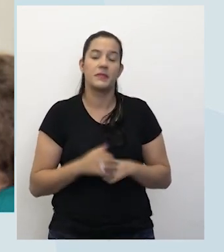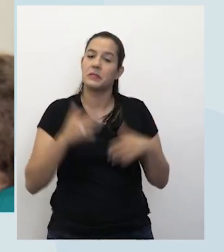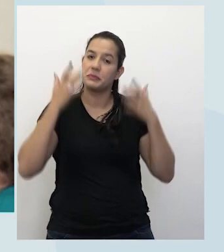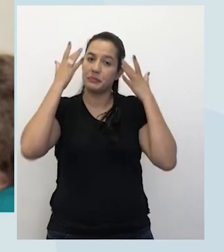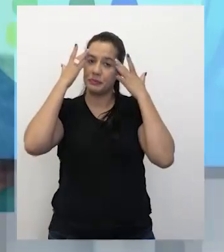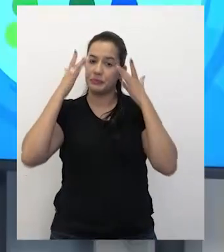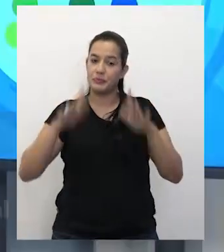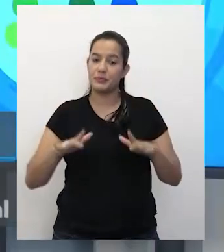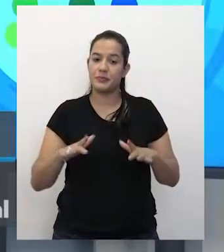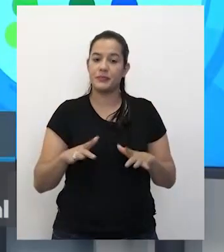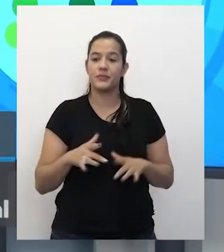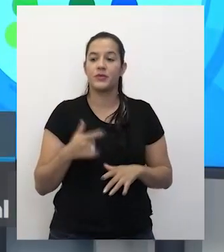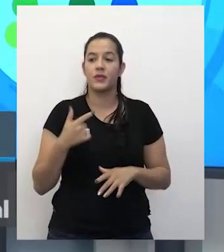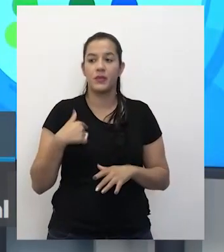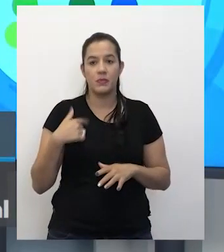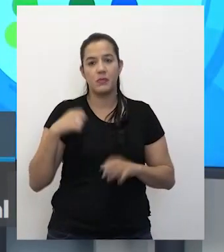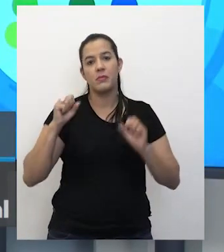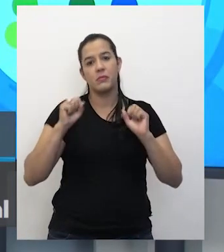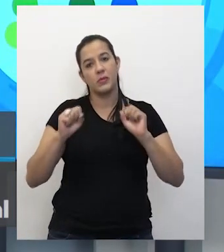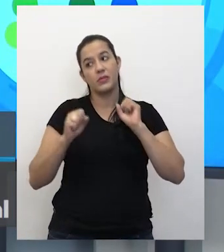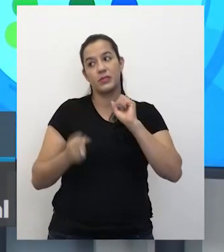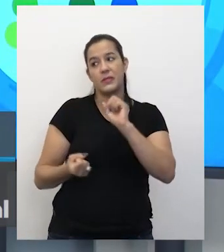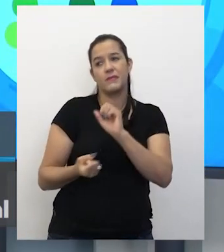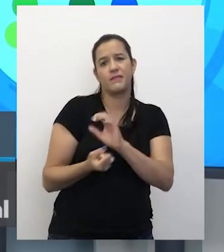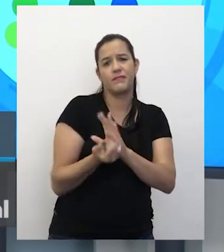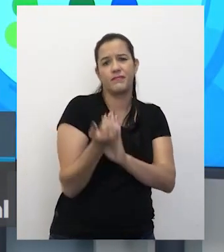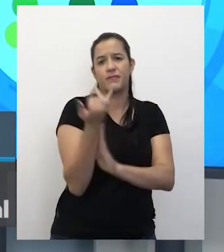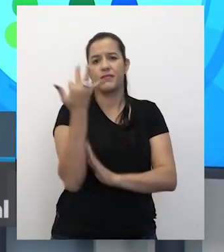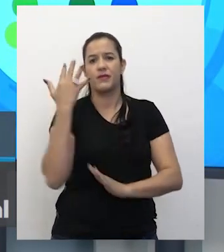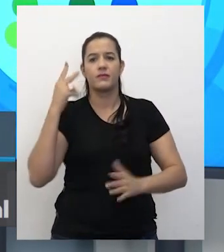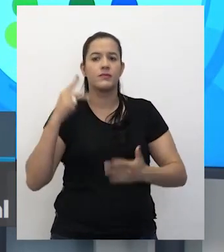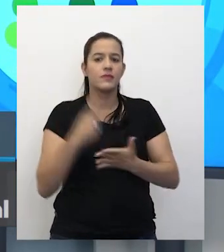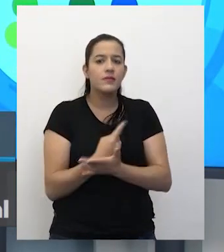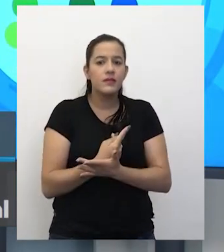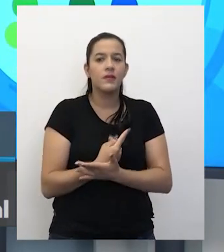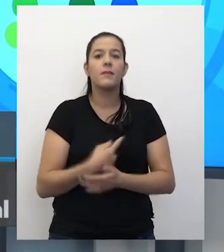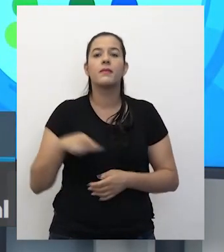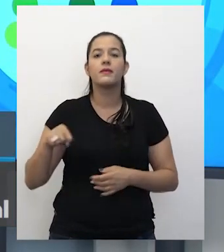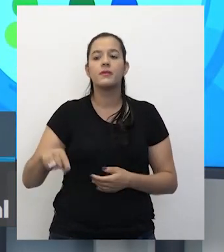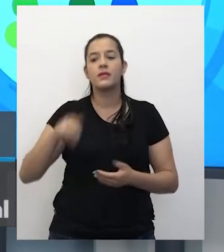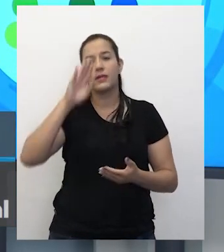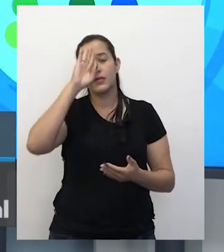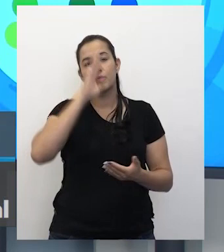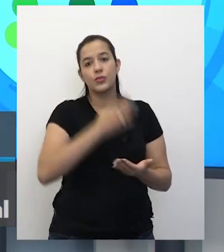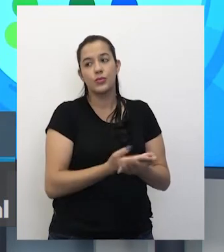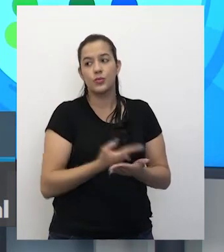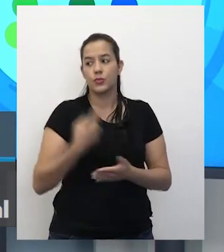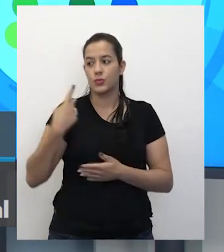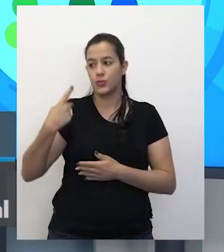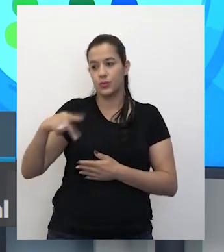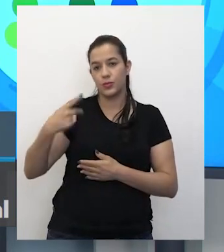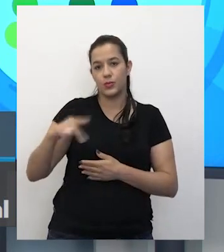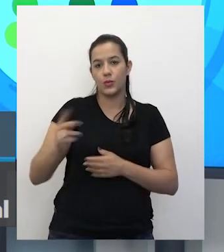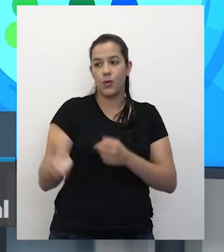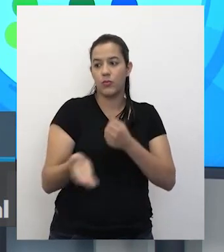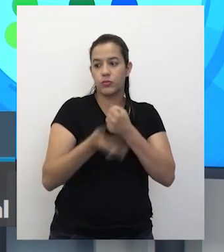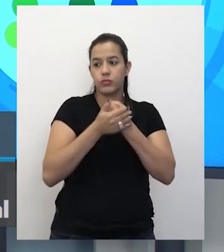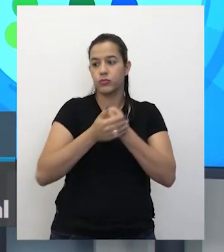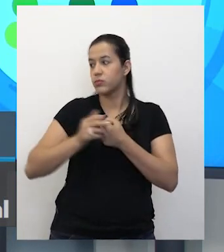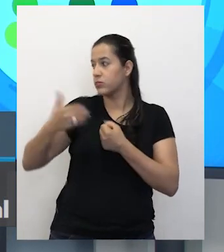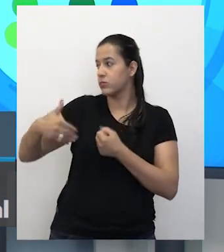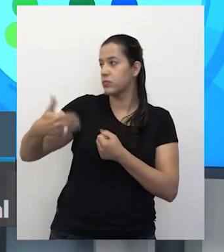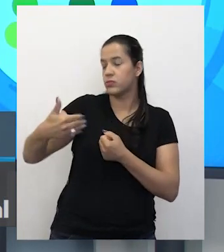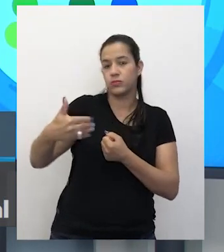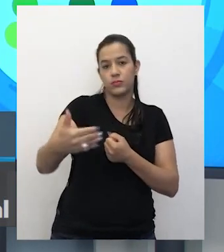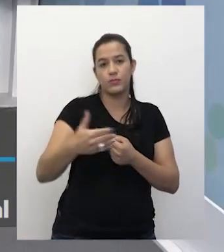sabe. Eu acho que não. Eu acho que ele pode ter cometido vários erros, mas ele teve a autoconfiança de corrigir os erros e seguir.